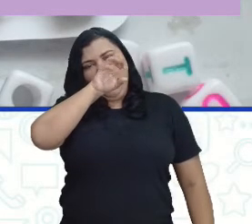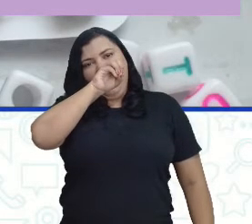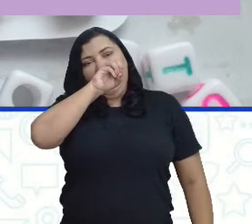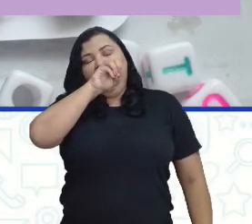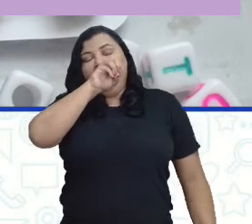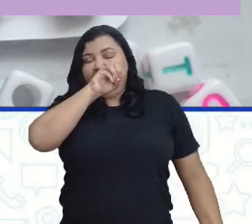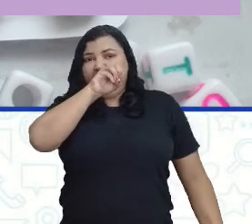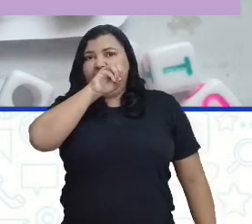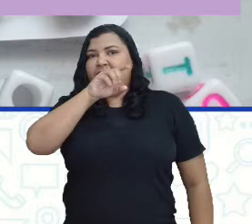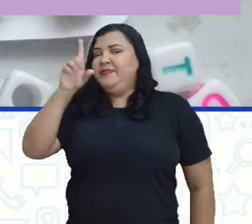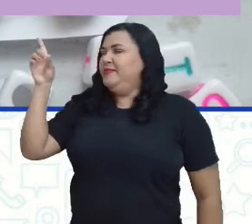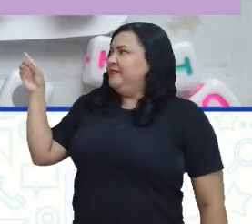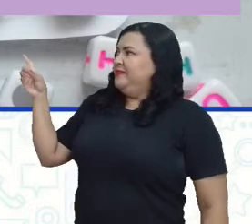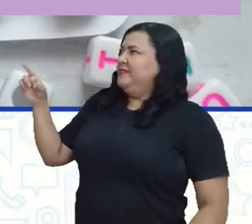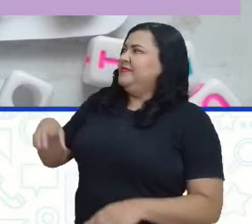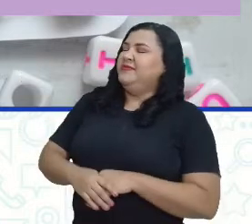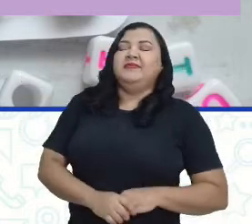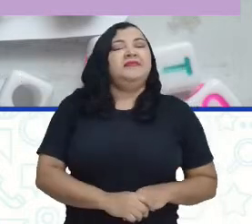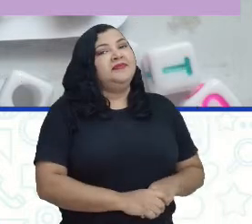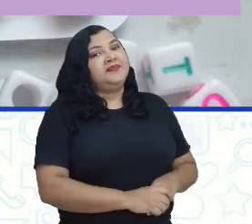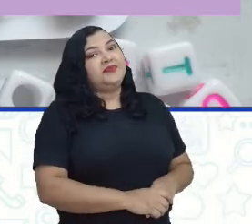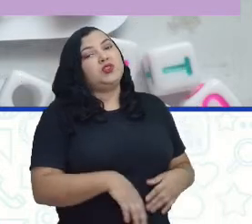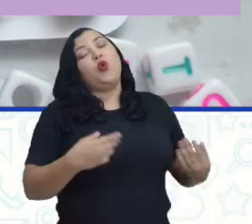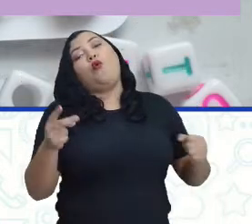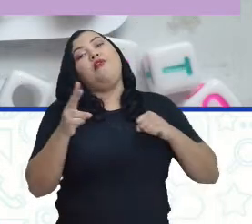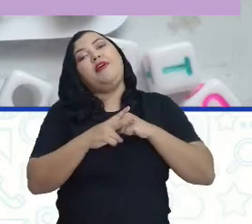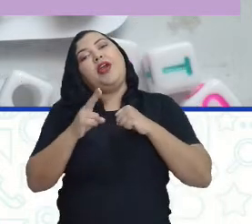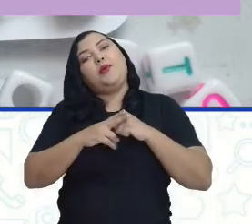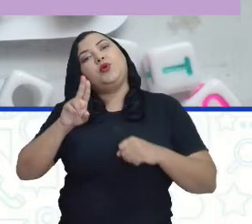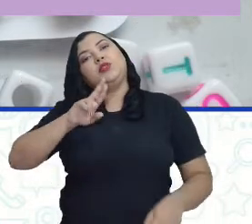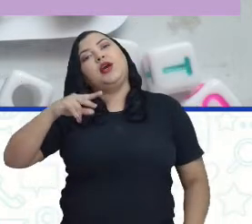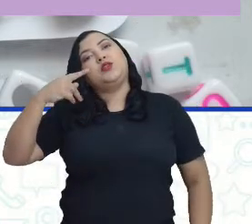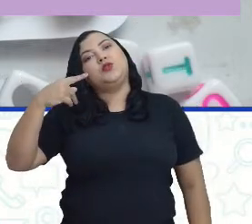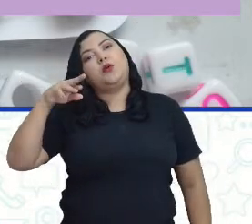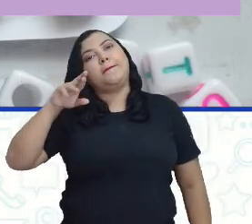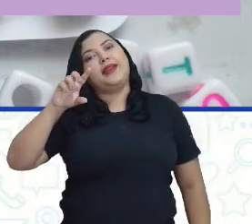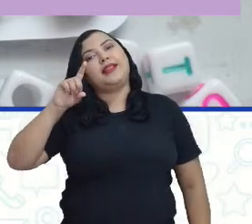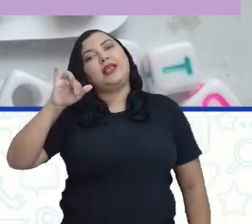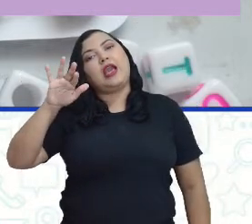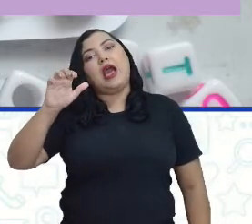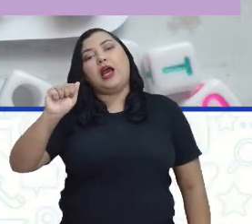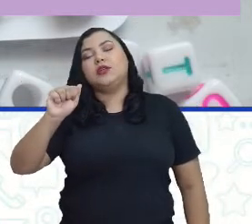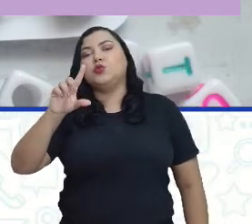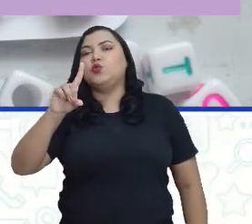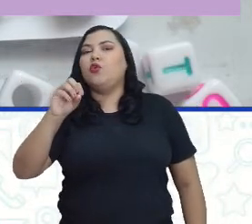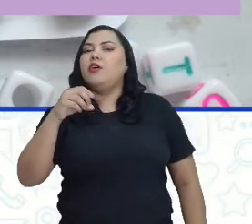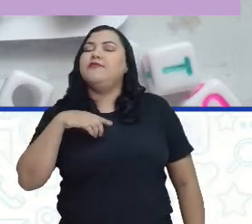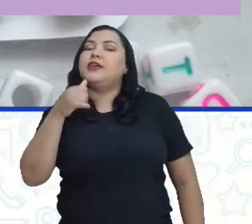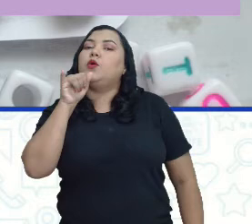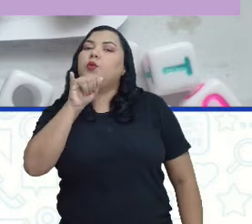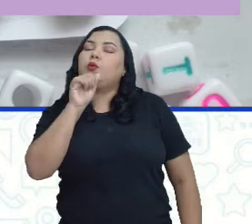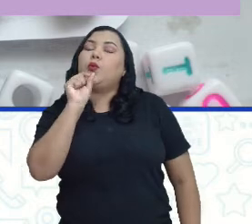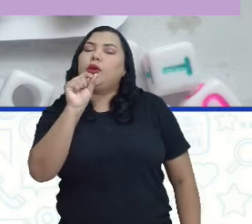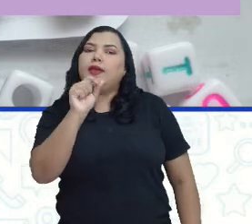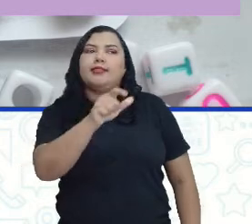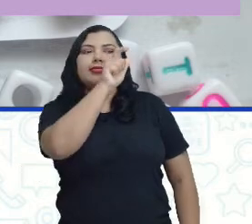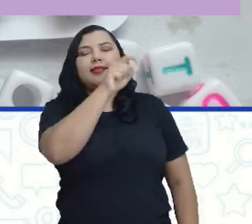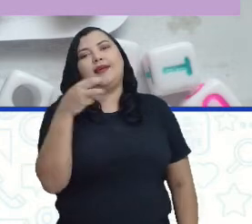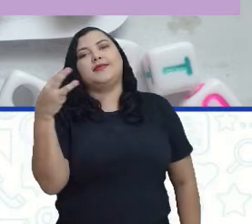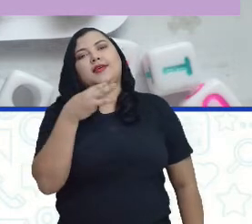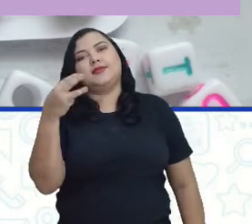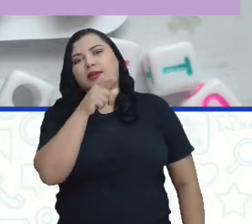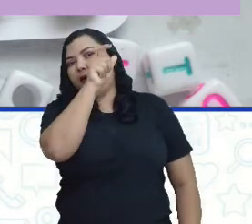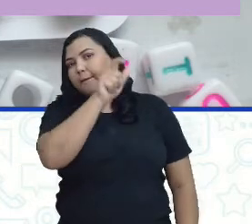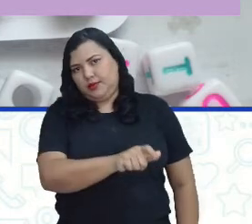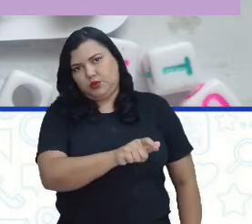impessoal, que é na terceira pessoa do singular. O núcleo do predicado ele pode ser um verbo significativo, um